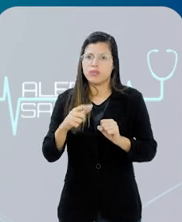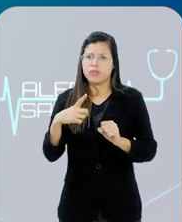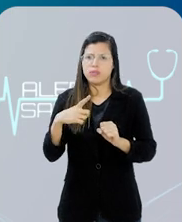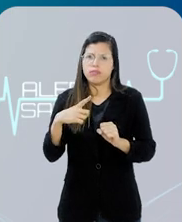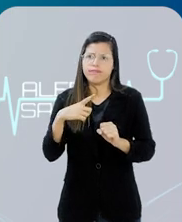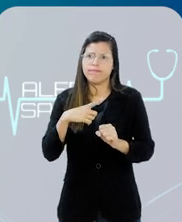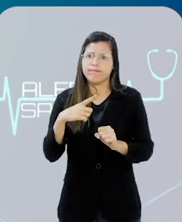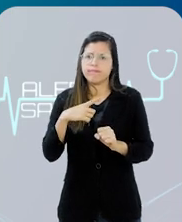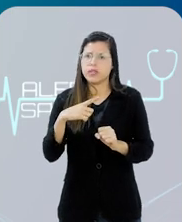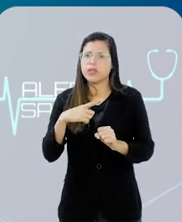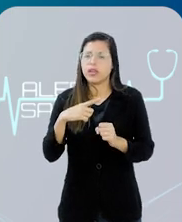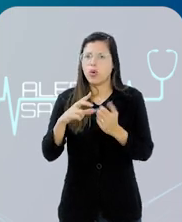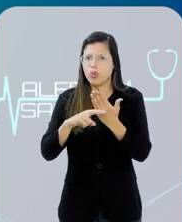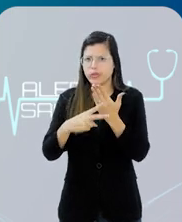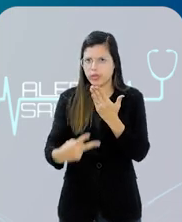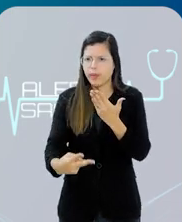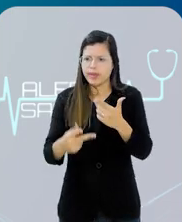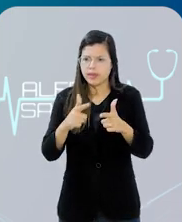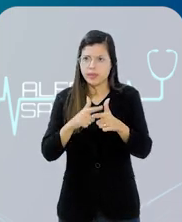problema.